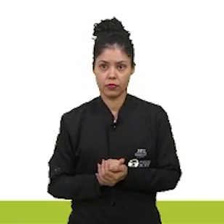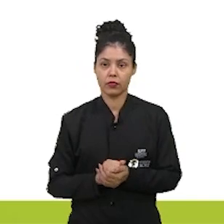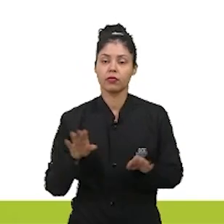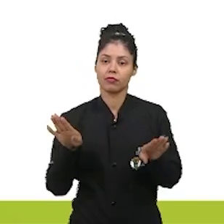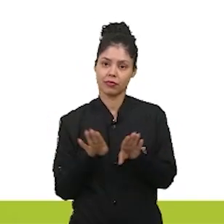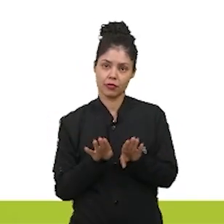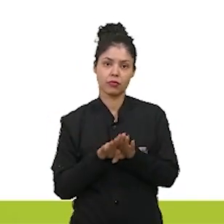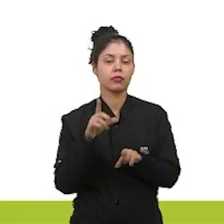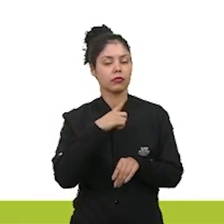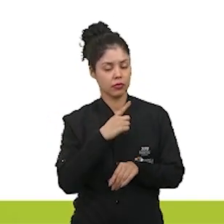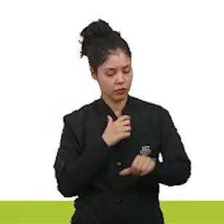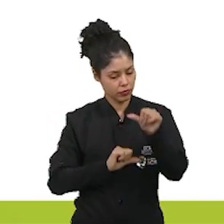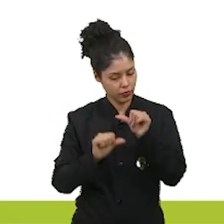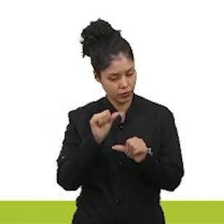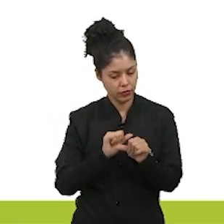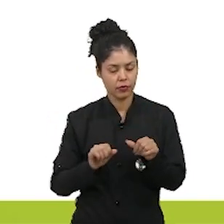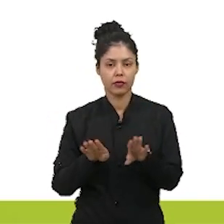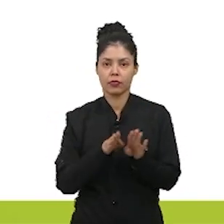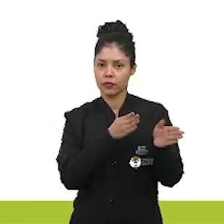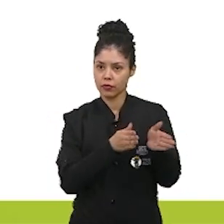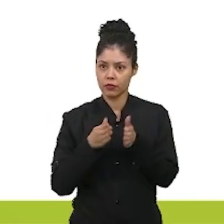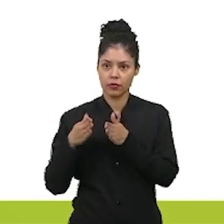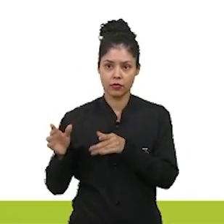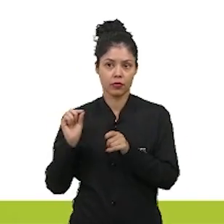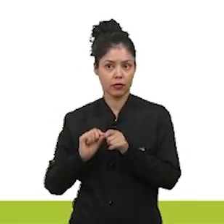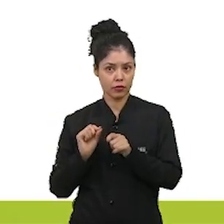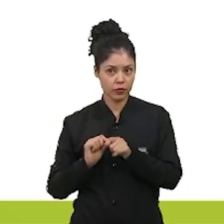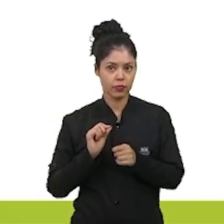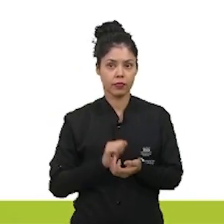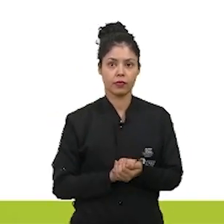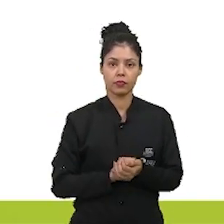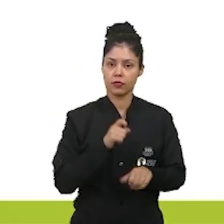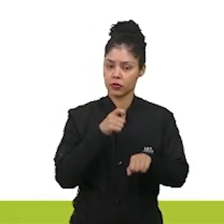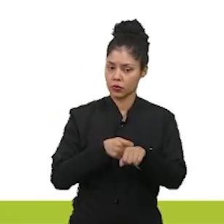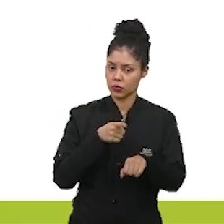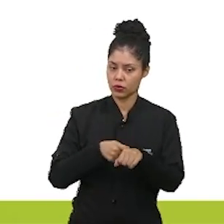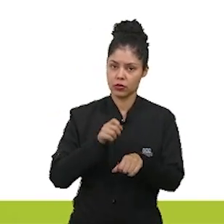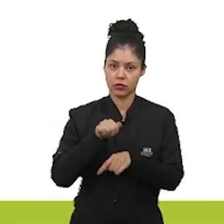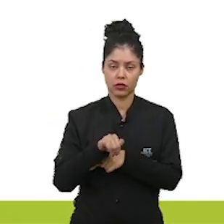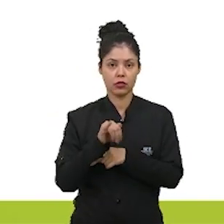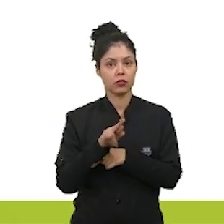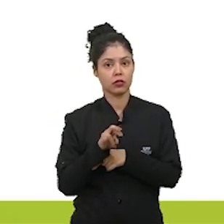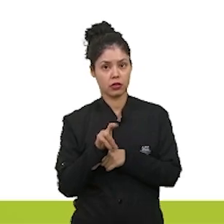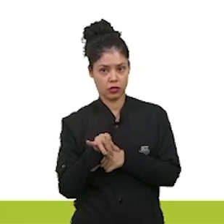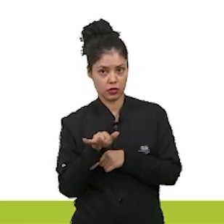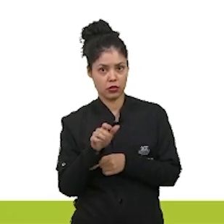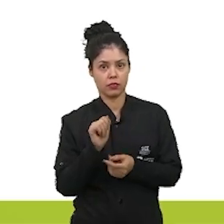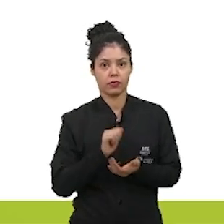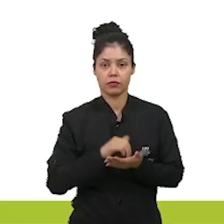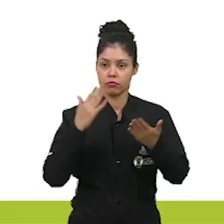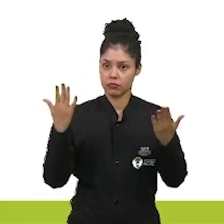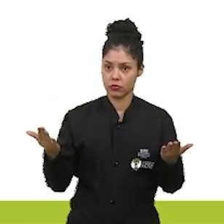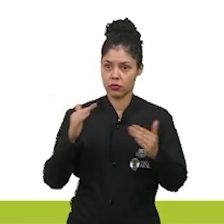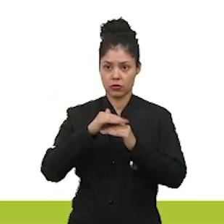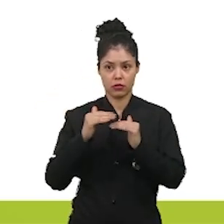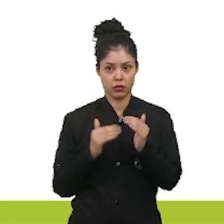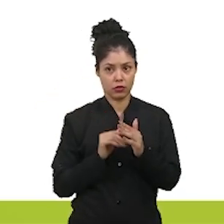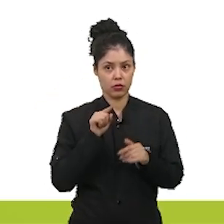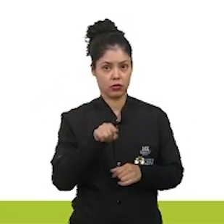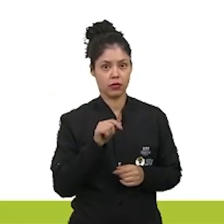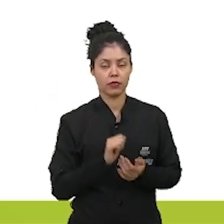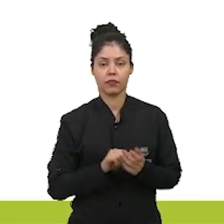que também vai modelar o relevo, vão formar rochas ígneas ou rochas magmáticas. E aí, tudo isso, gente,